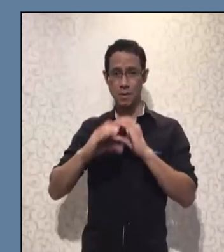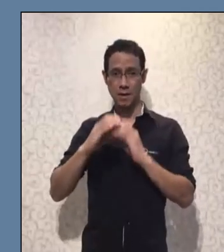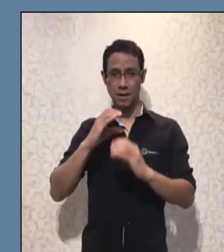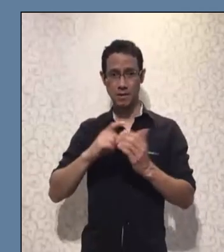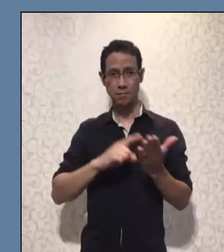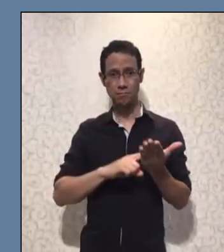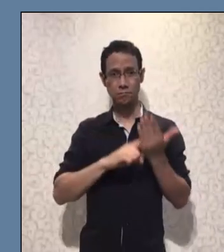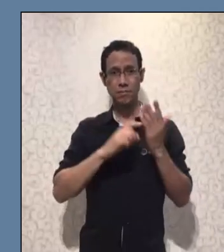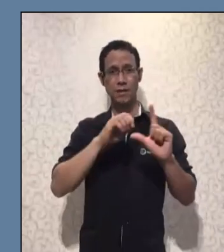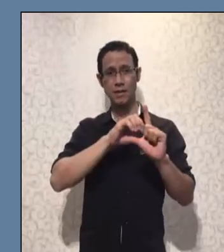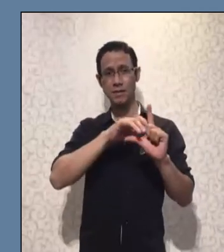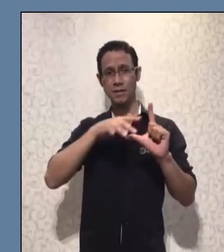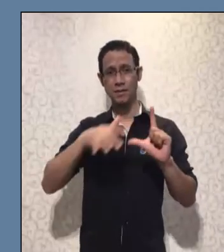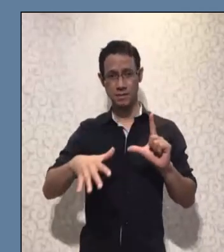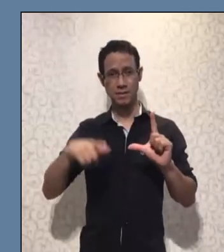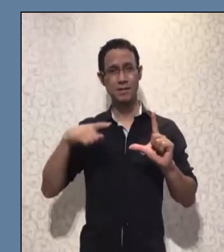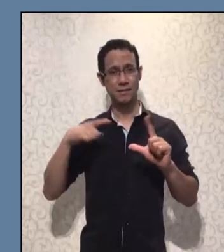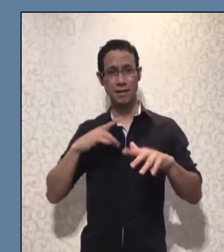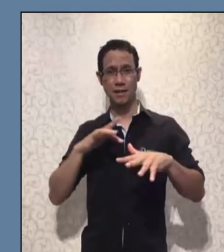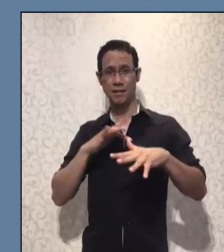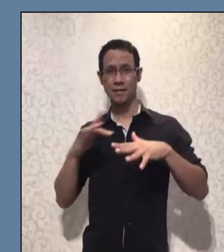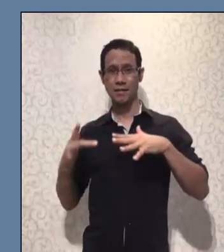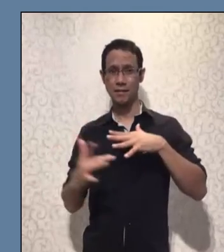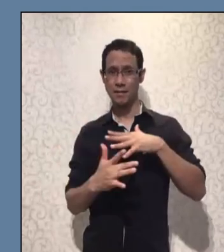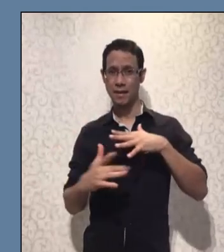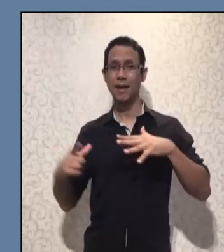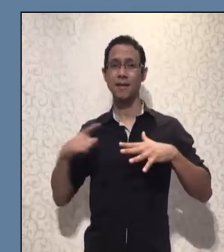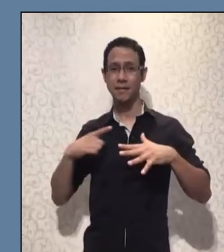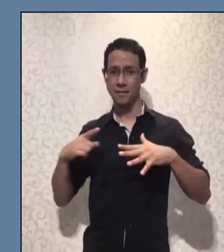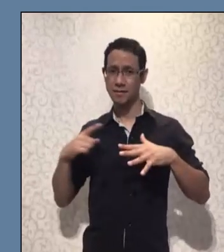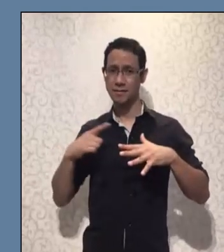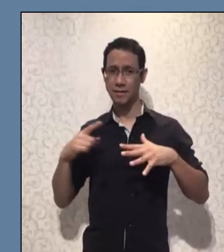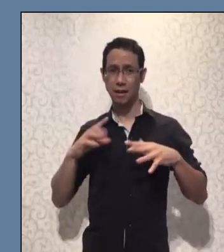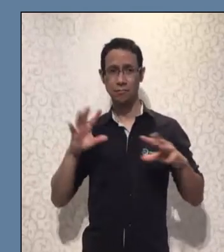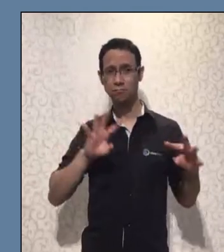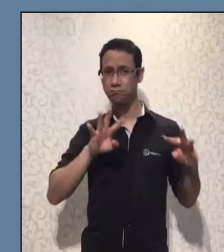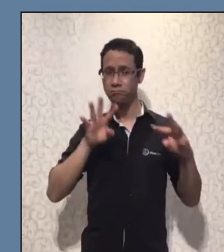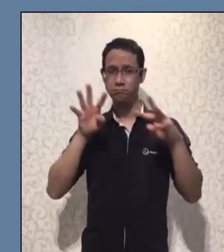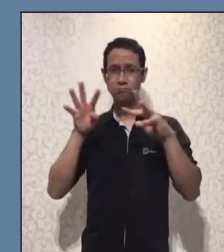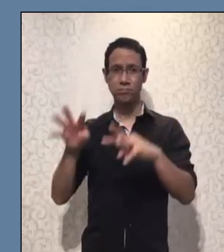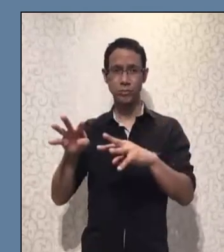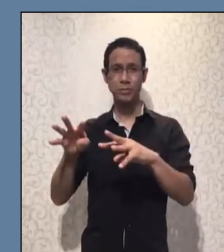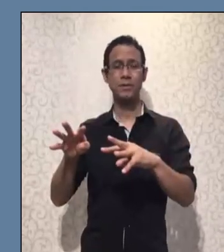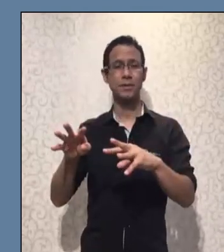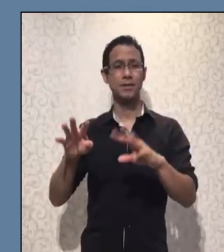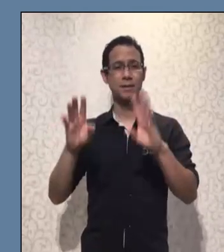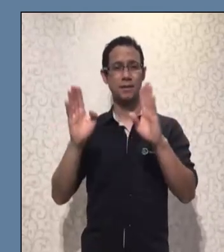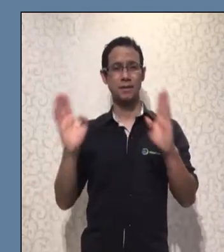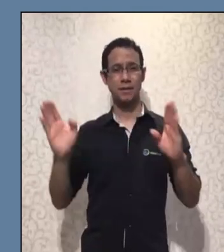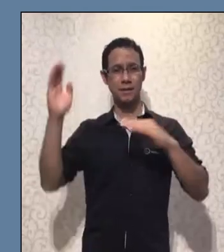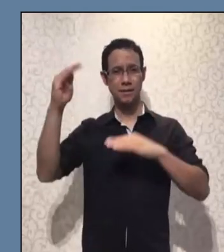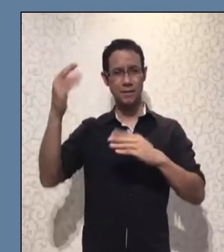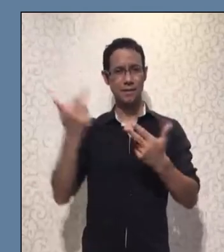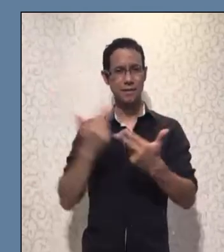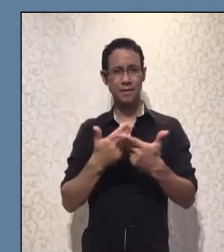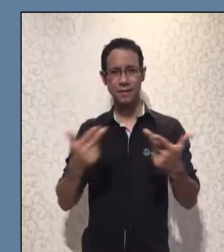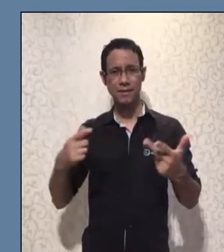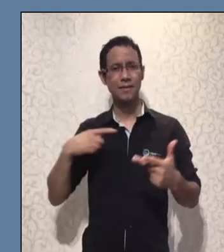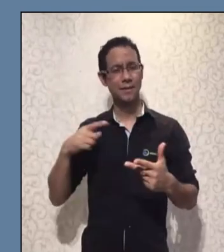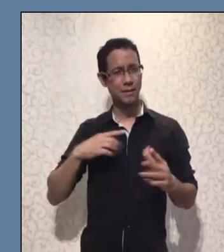sociais, né, e que chamam muito a atenção para os acervos, o que é muito salutar, né? E estamos também